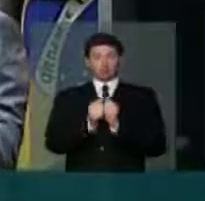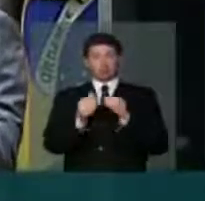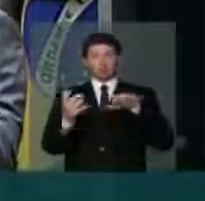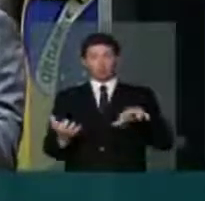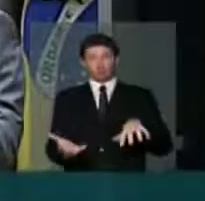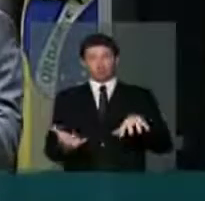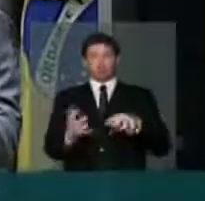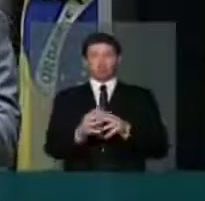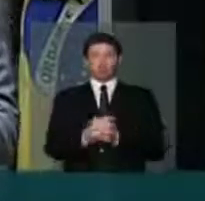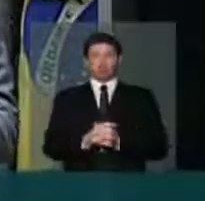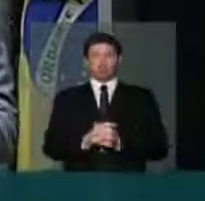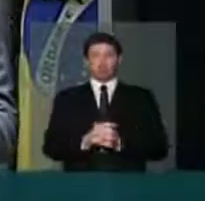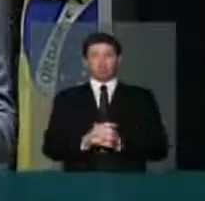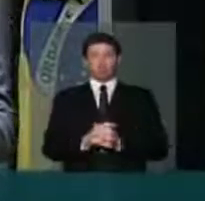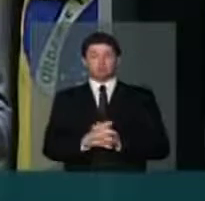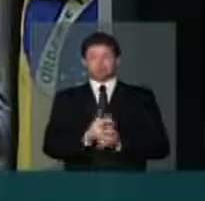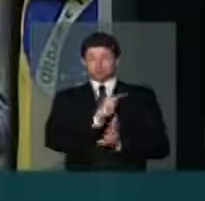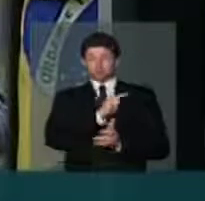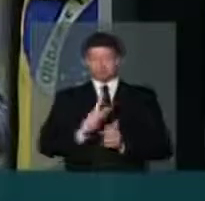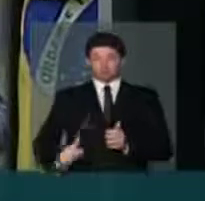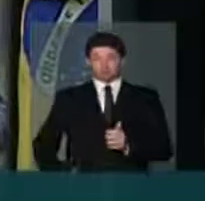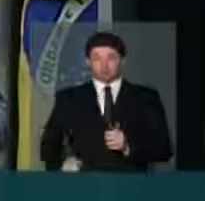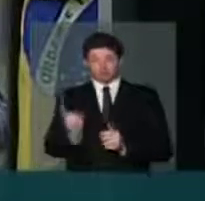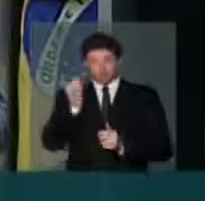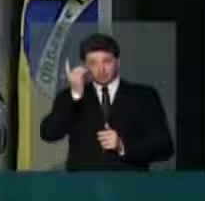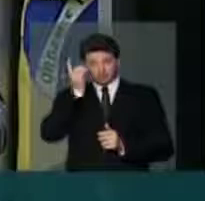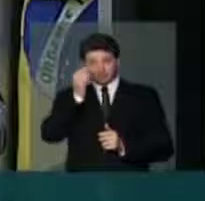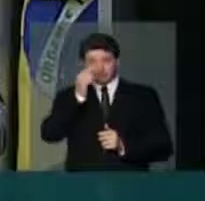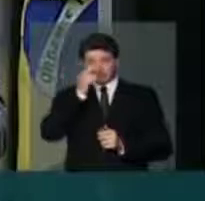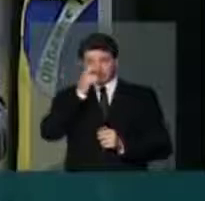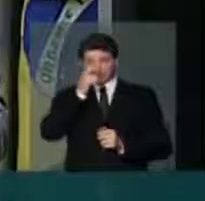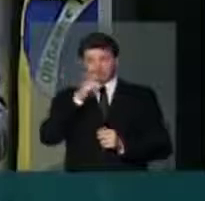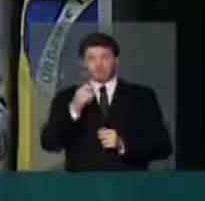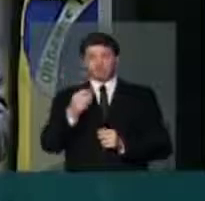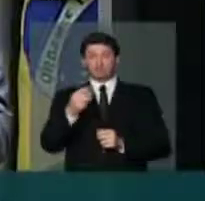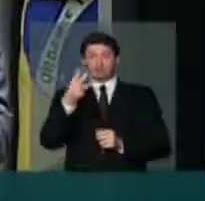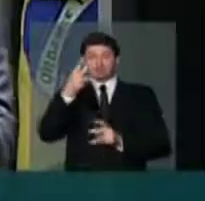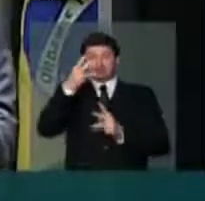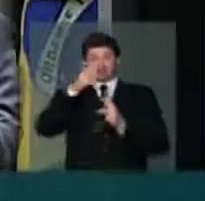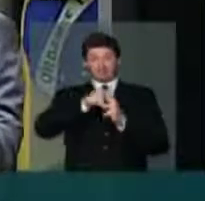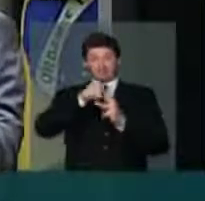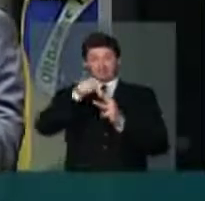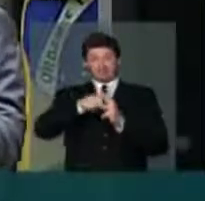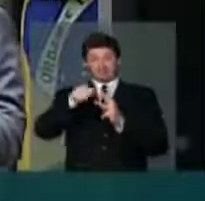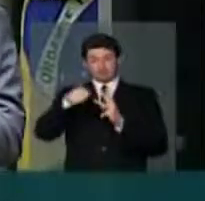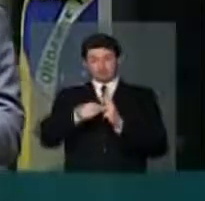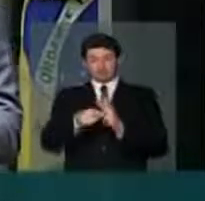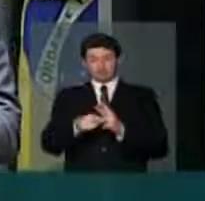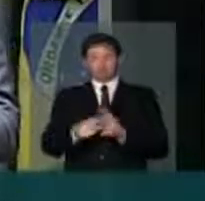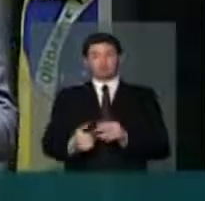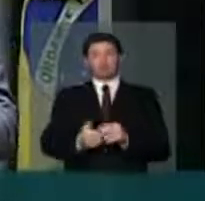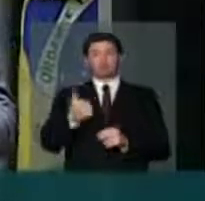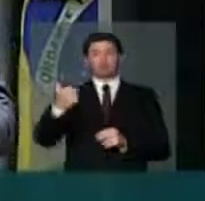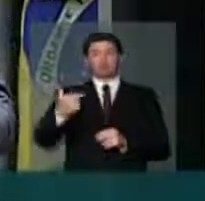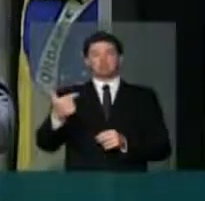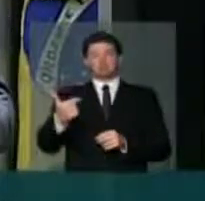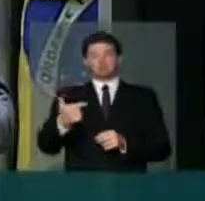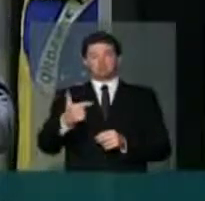Congresso Nacional, a presidente, em apenas 3 meses do segundo